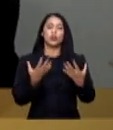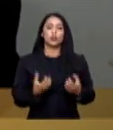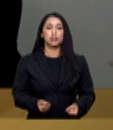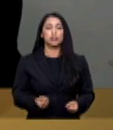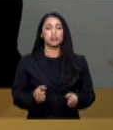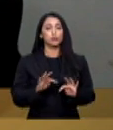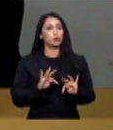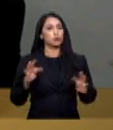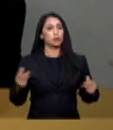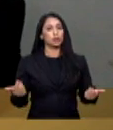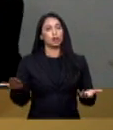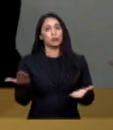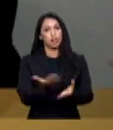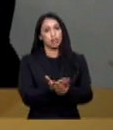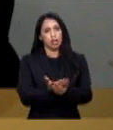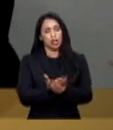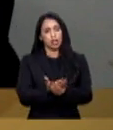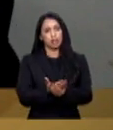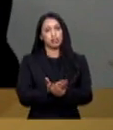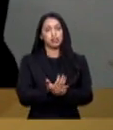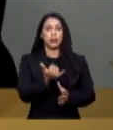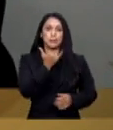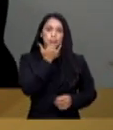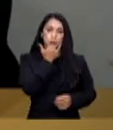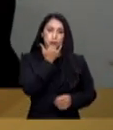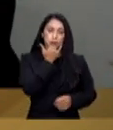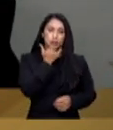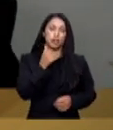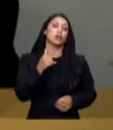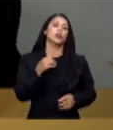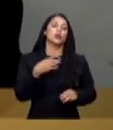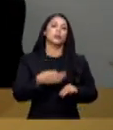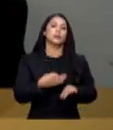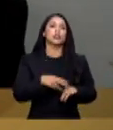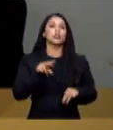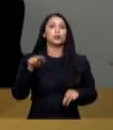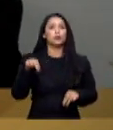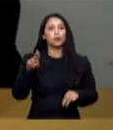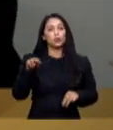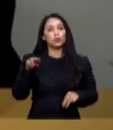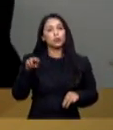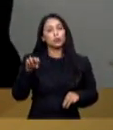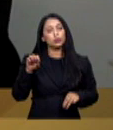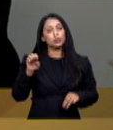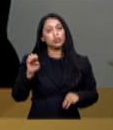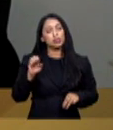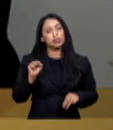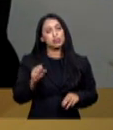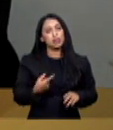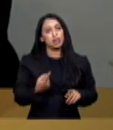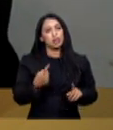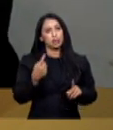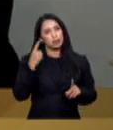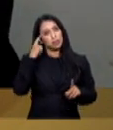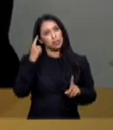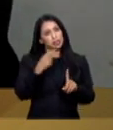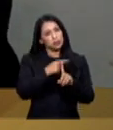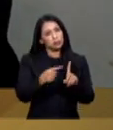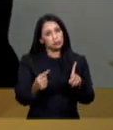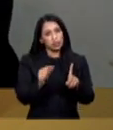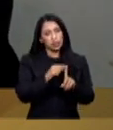da ação com as vênias do ministro Nunes Marques, no ponto em que dela não conhece, e